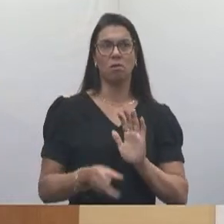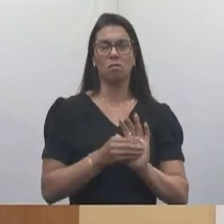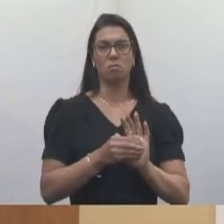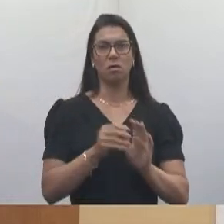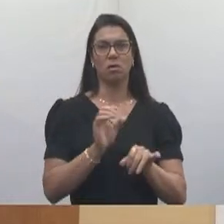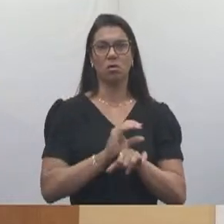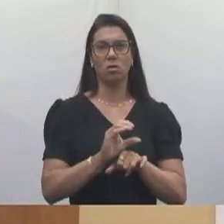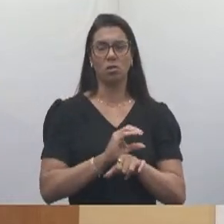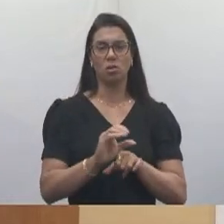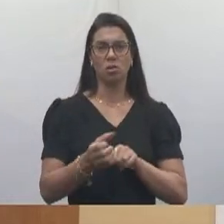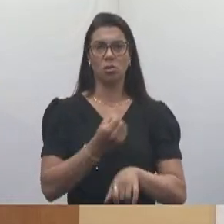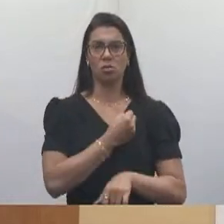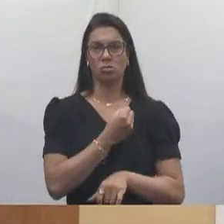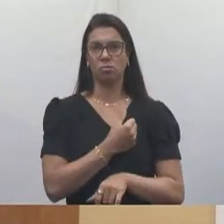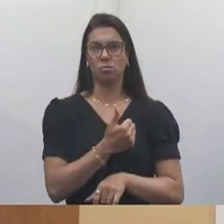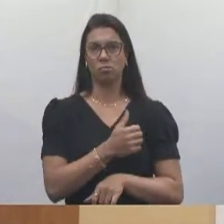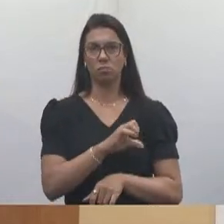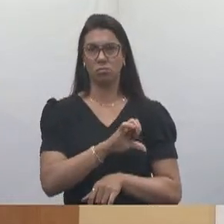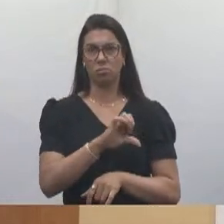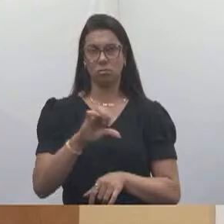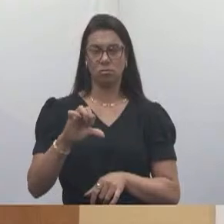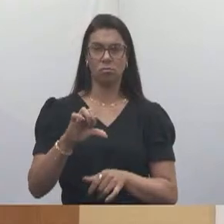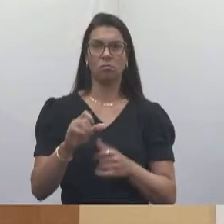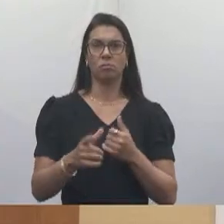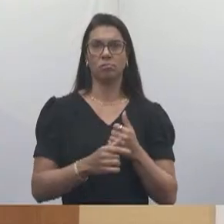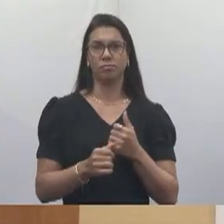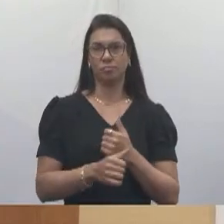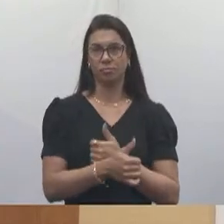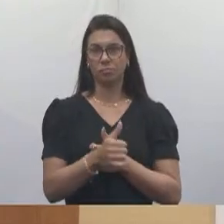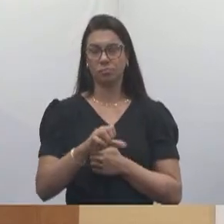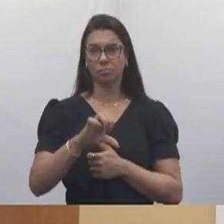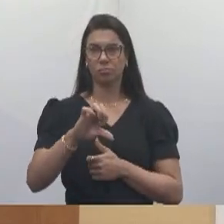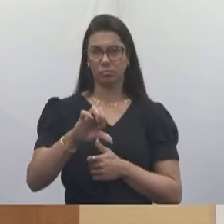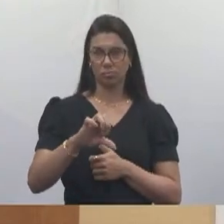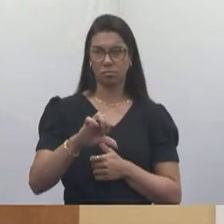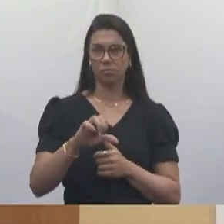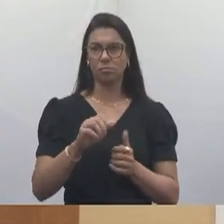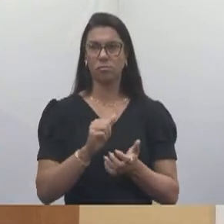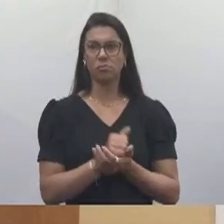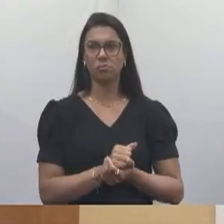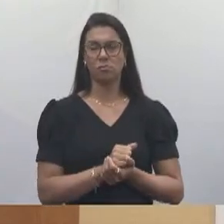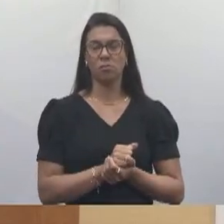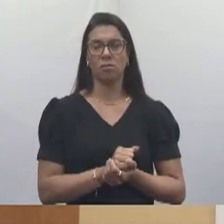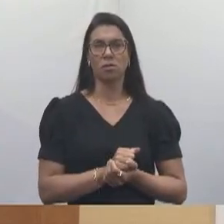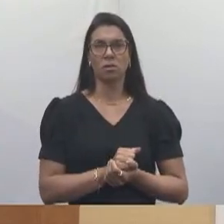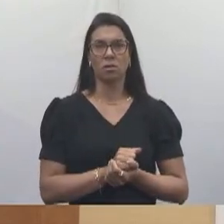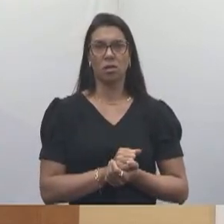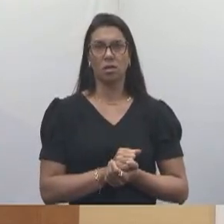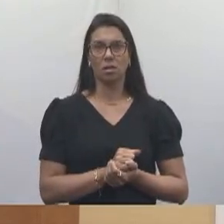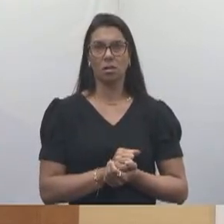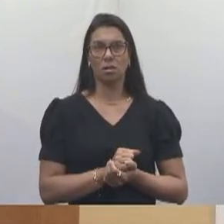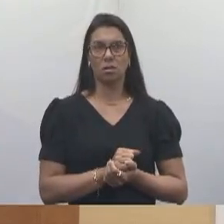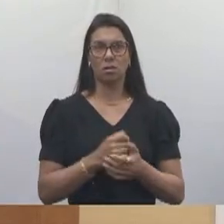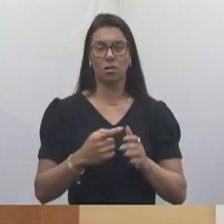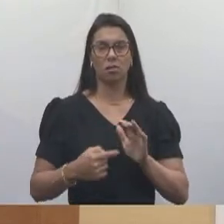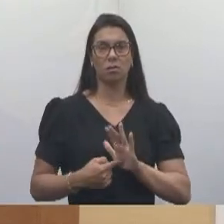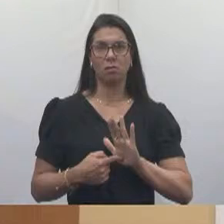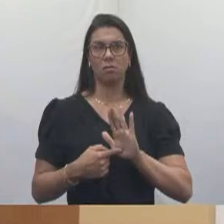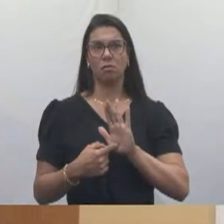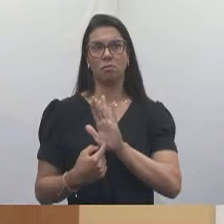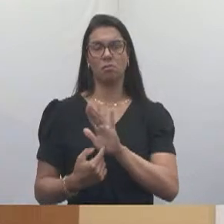número 119, acrescentando o artigo 119 ao ato das disposições constitucionais transitórias, a fim de